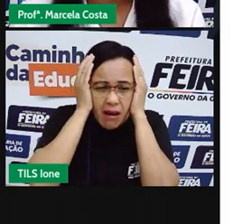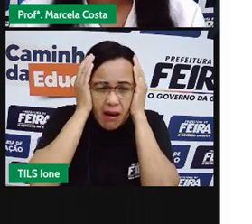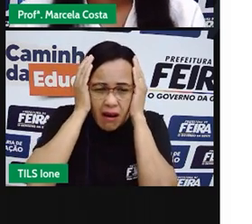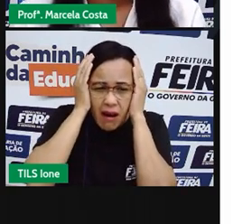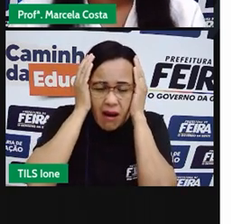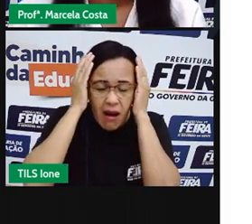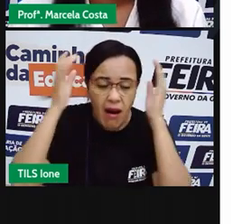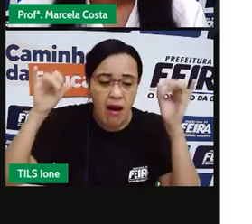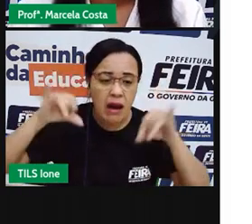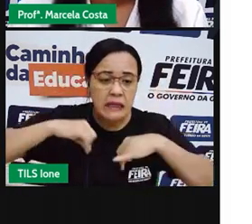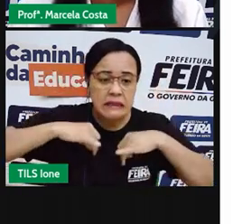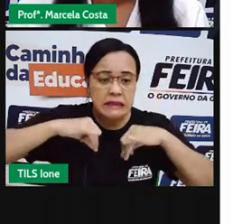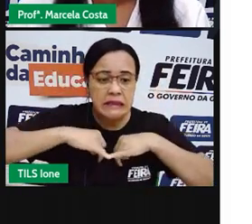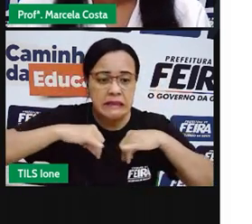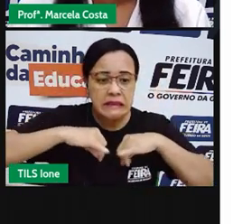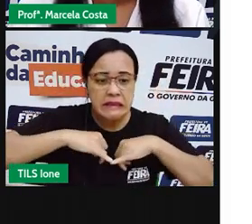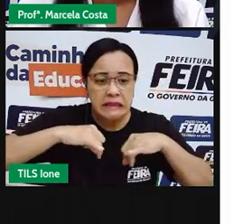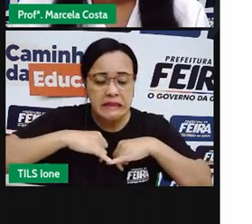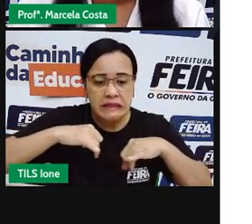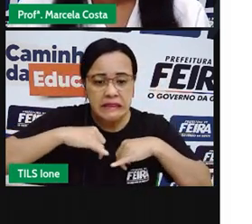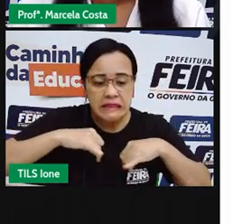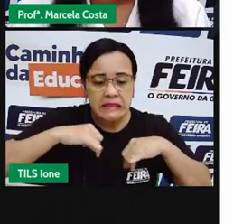ouvidos.